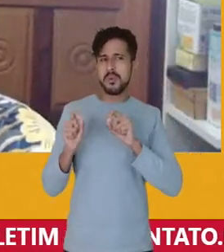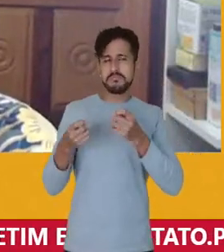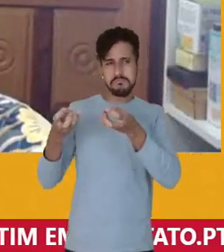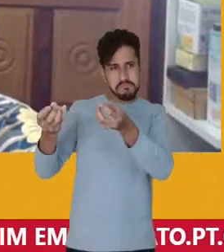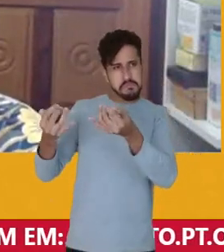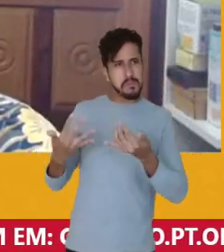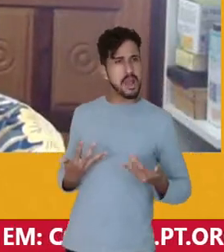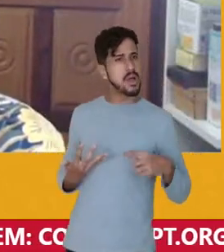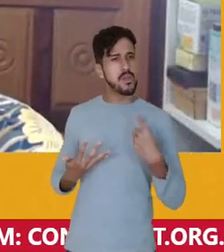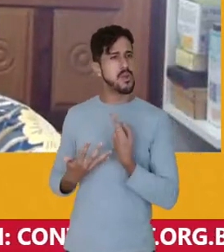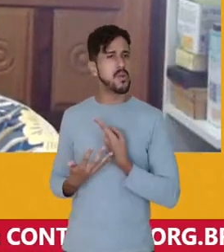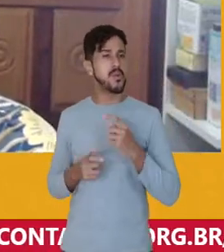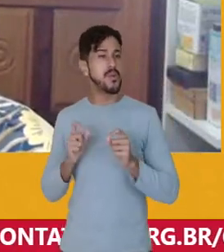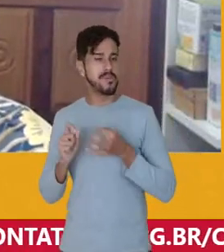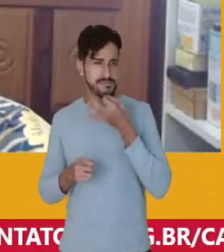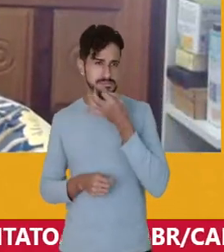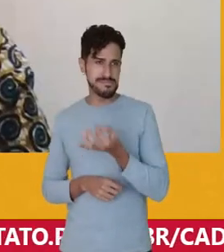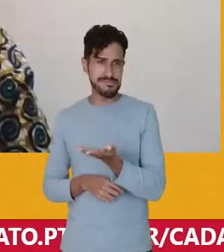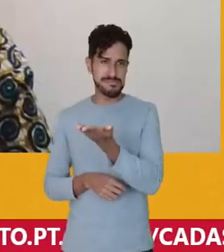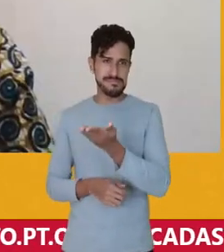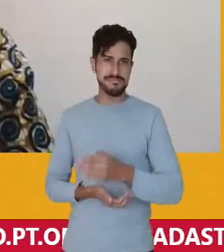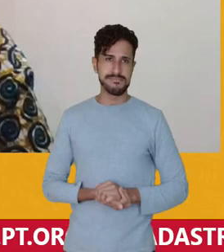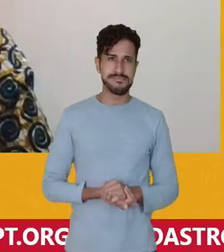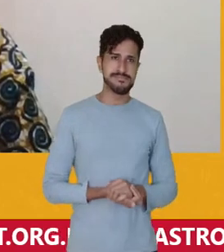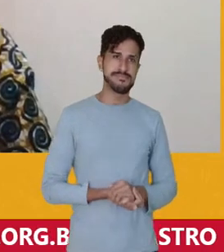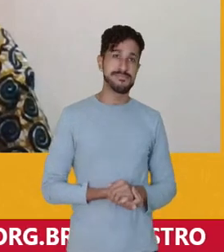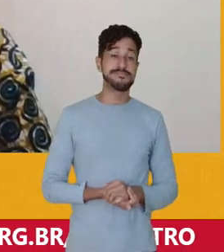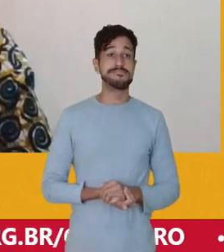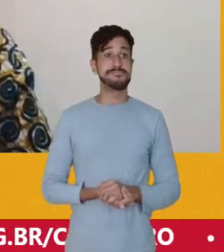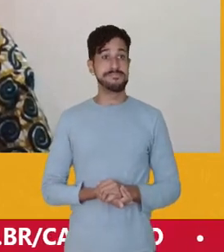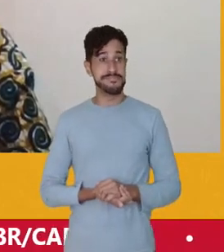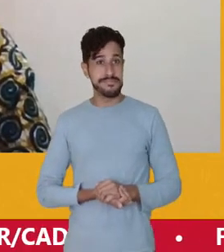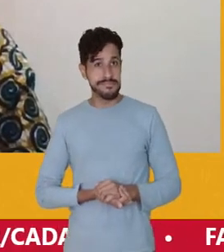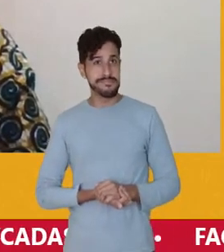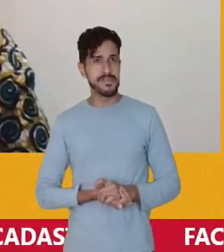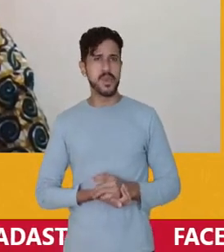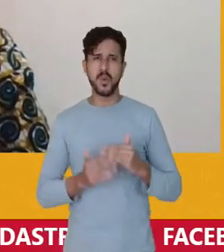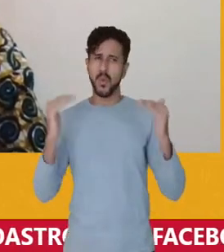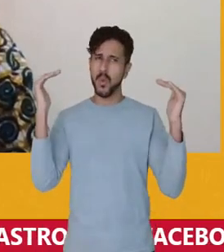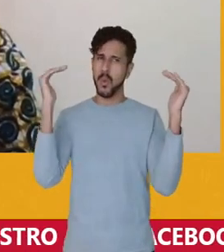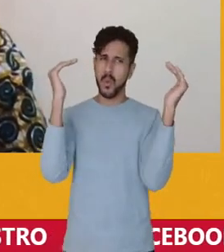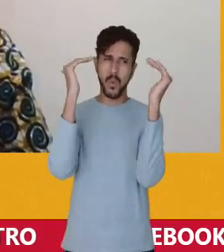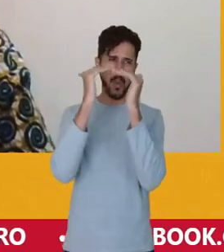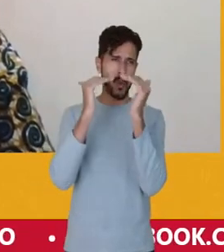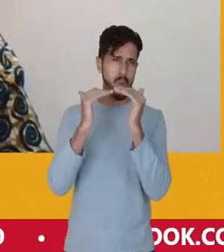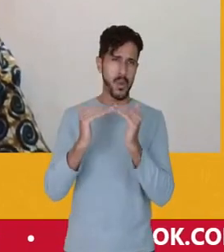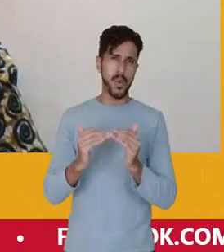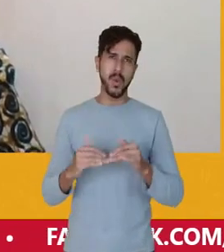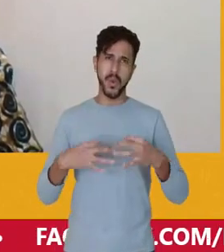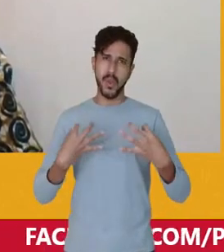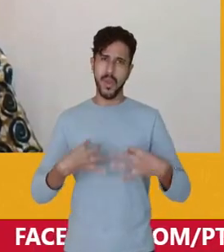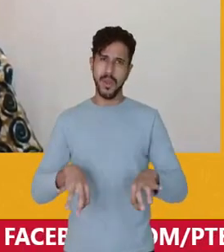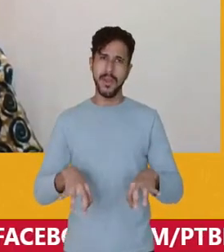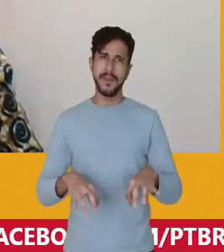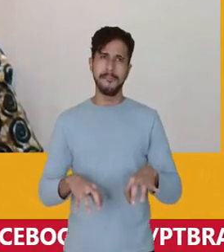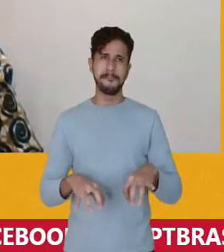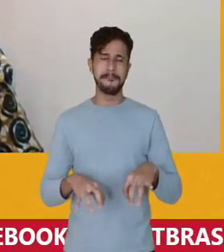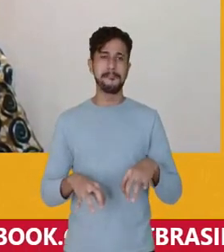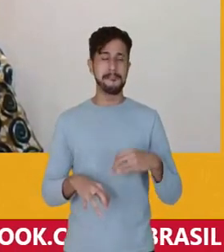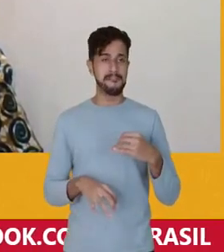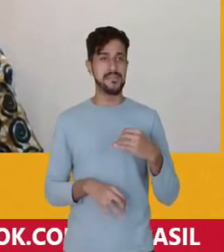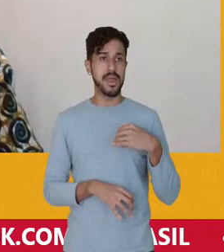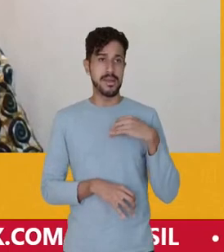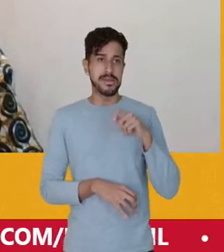poderia falar para a gente? Nossa, eu concordo plenamente, Nilma. É